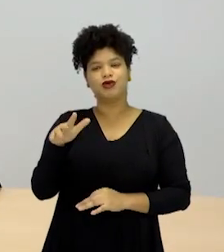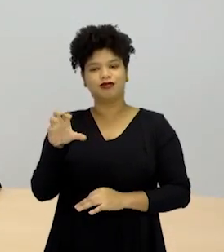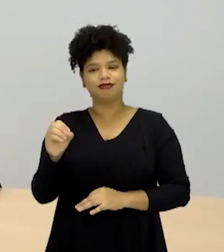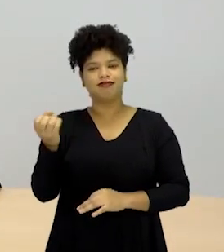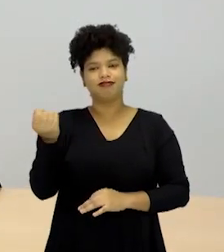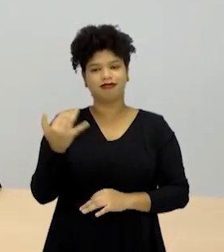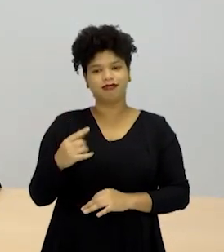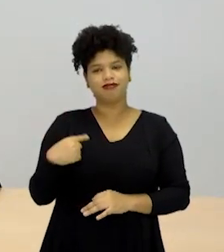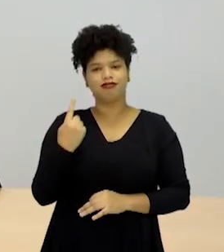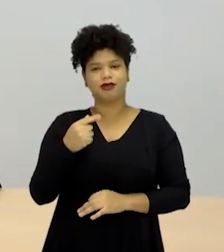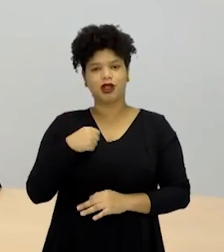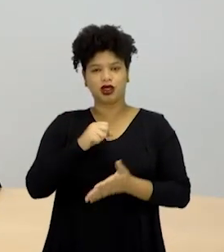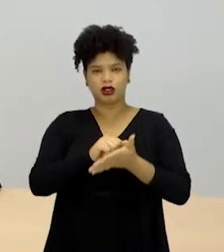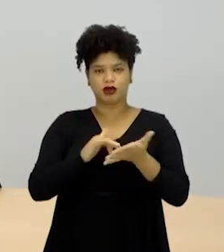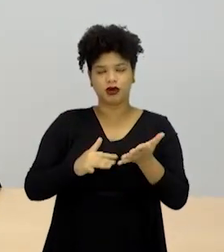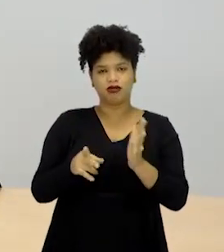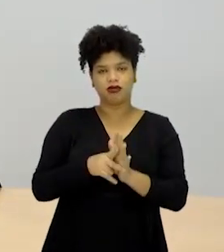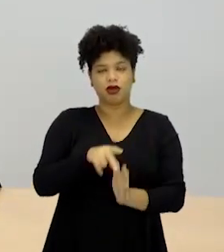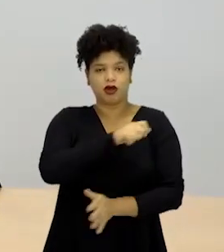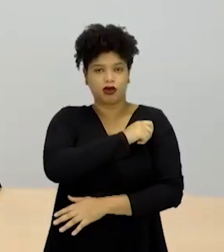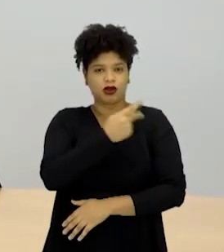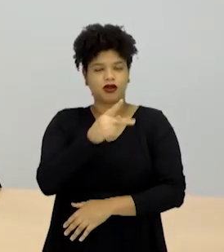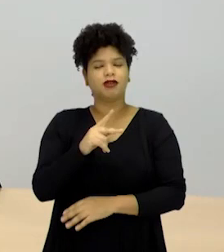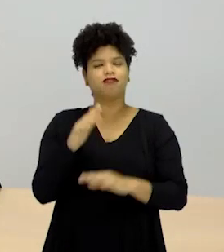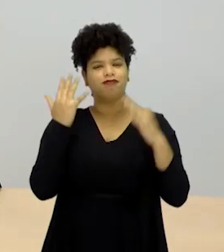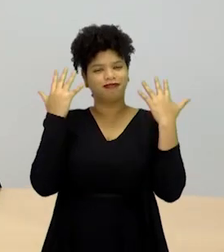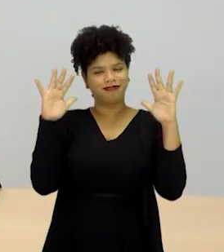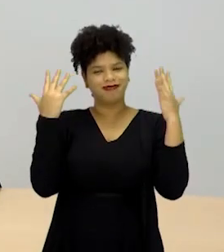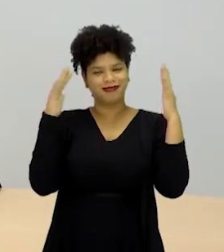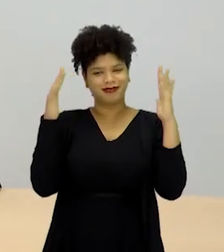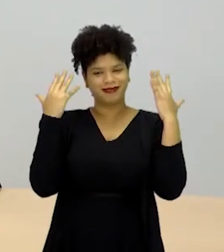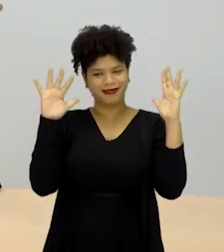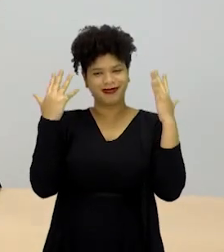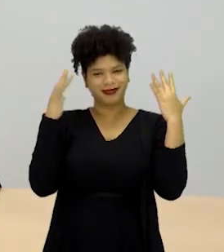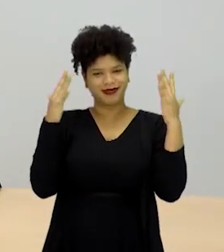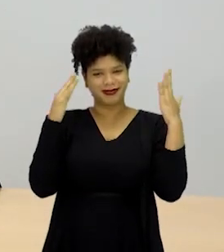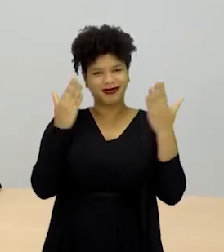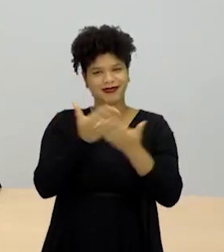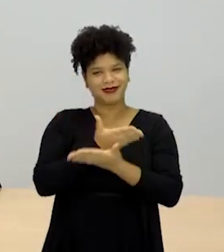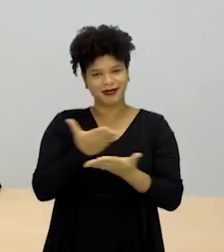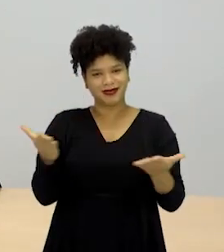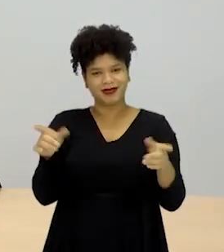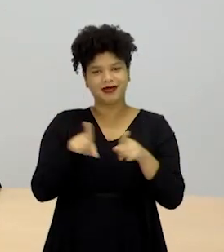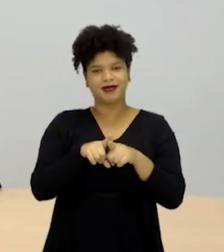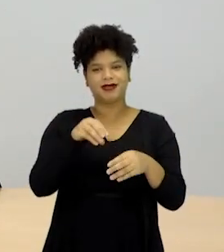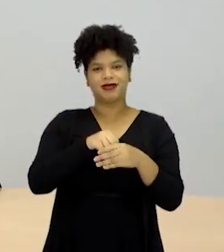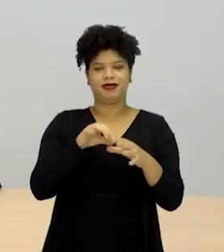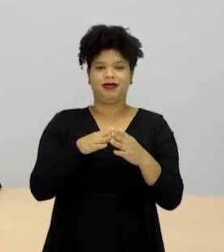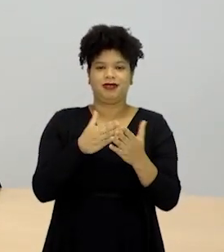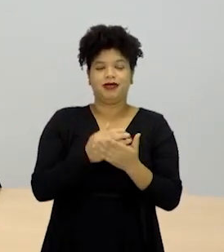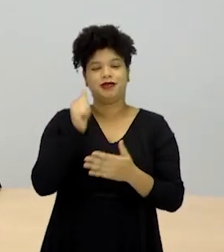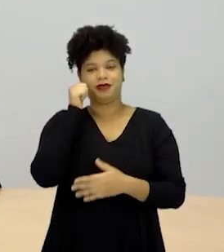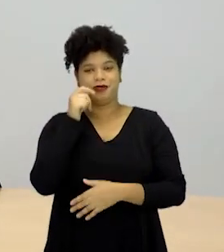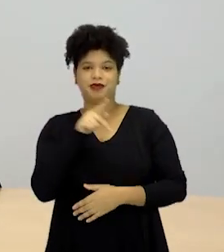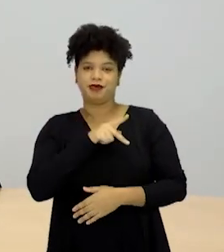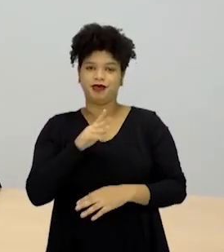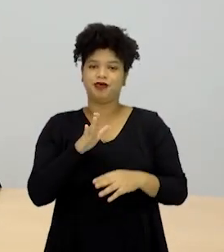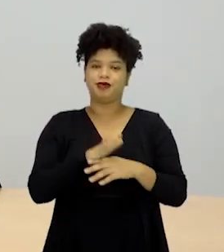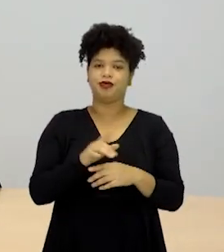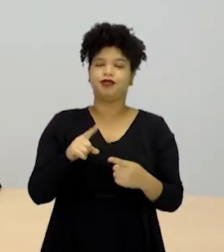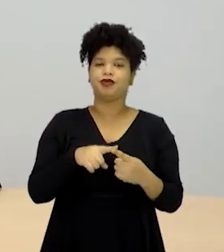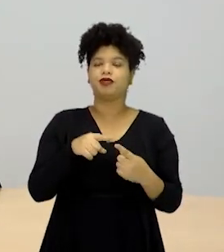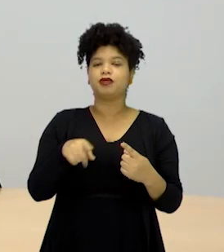conosco essa tarefinha dos seus alunos. Parabéns aí a todos vocês e a toda a sua escola e também as professoras que estão apoiando aí, né? A professora de